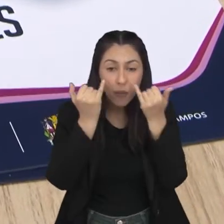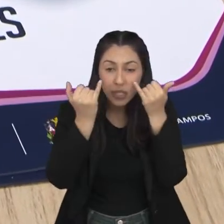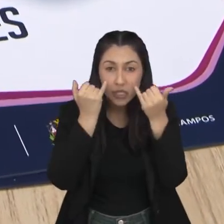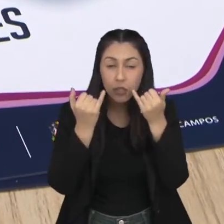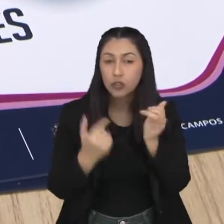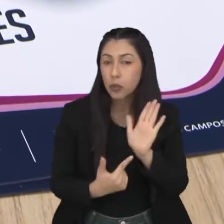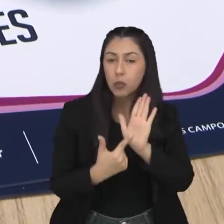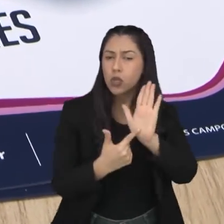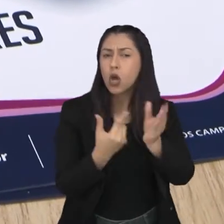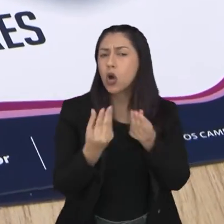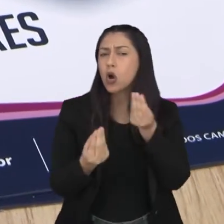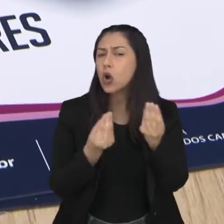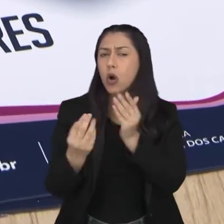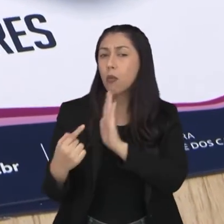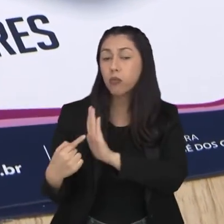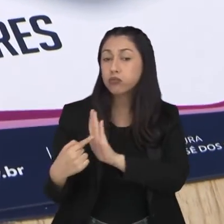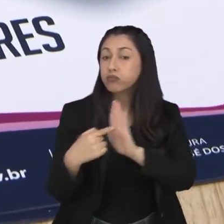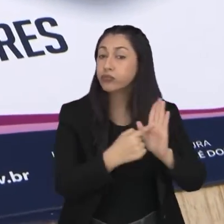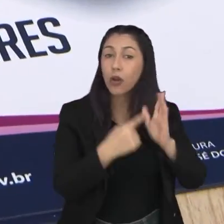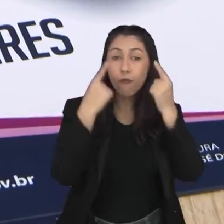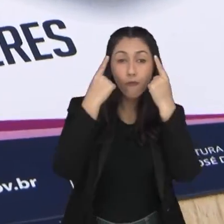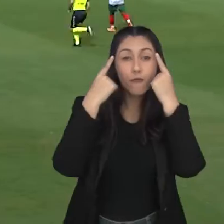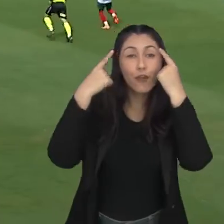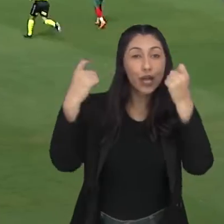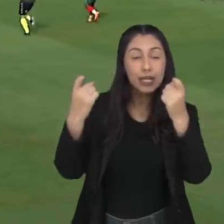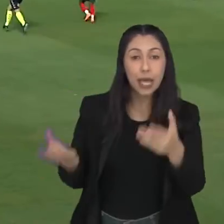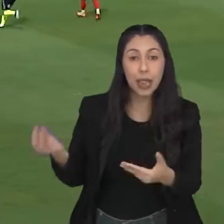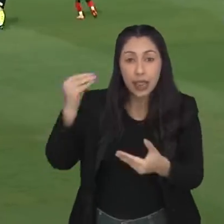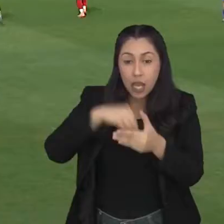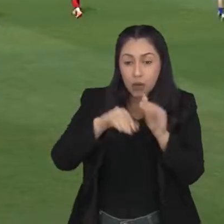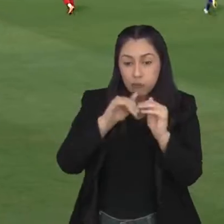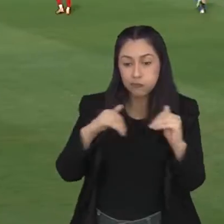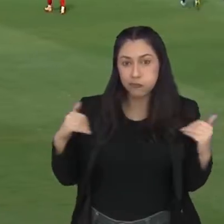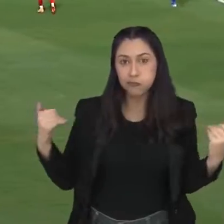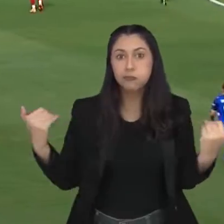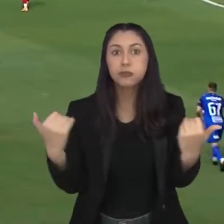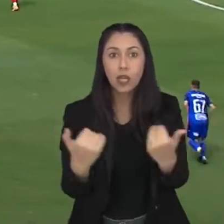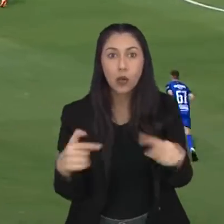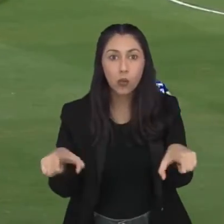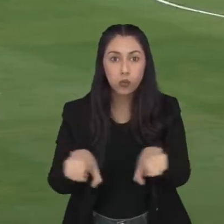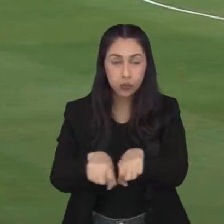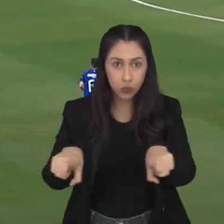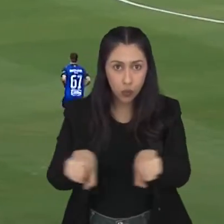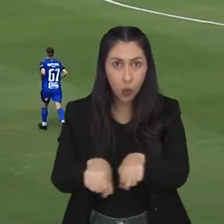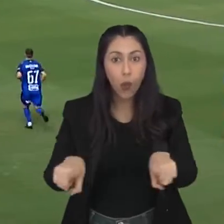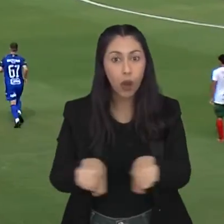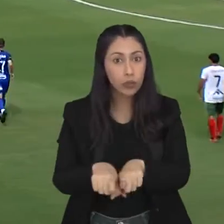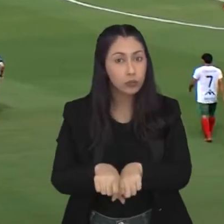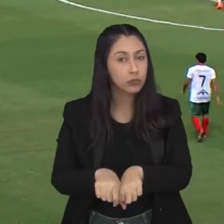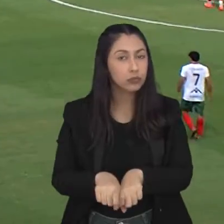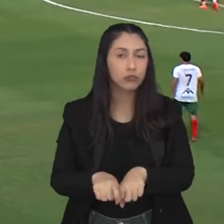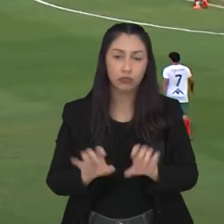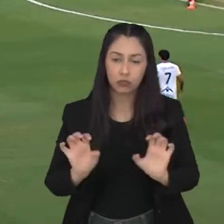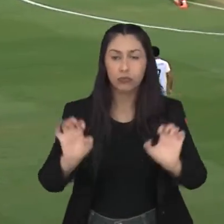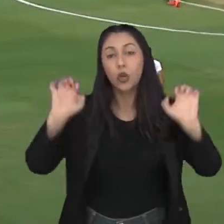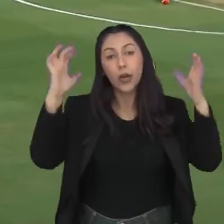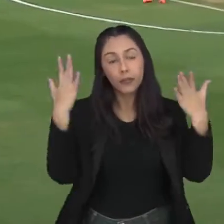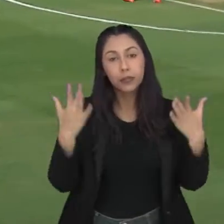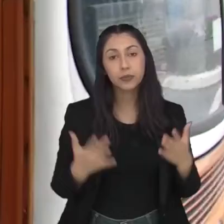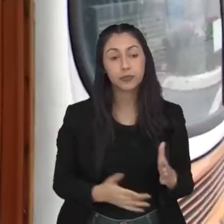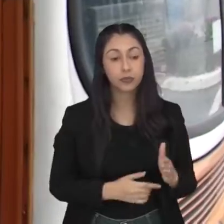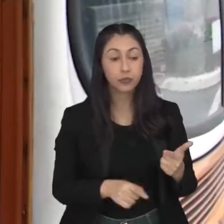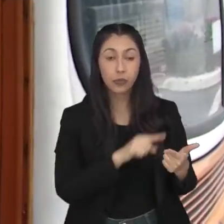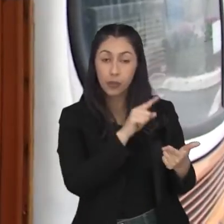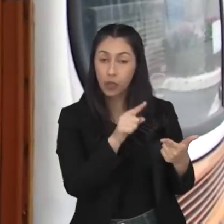sobre os meios de denúncias de violência contra a mulher em estádios e quadras desportivas, durante a realização de